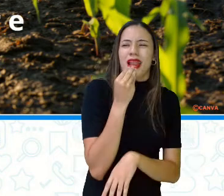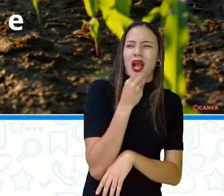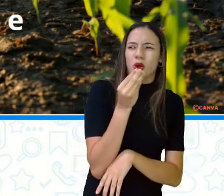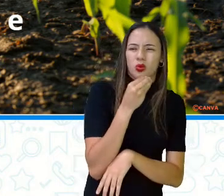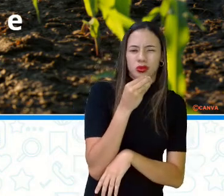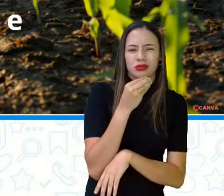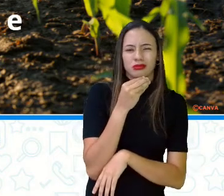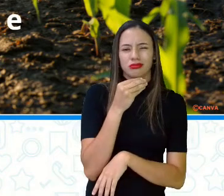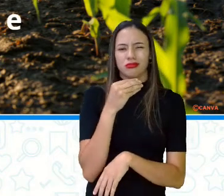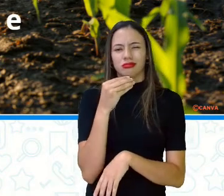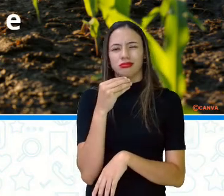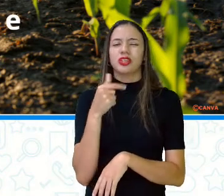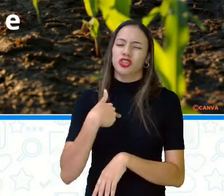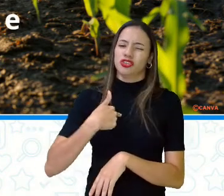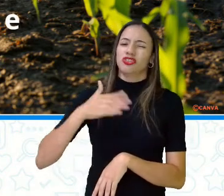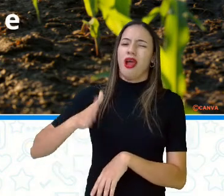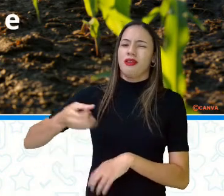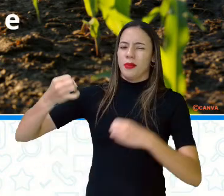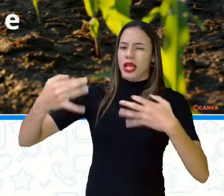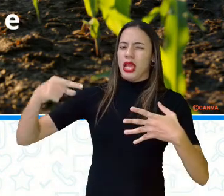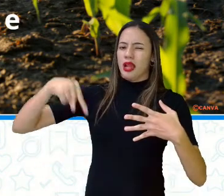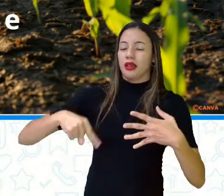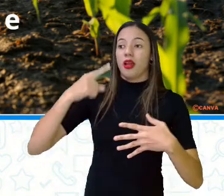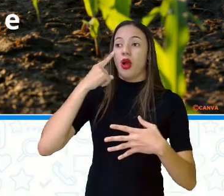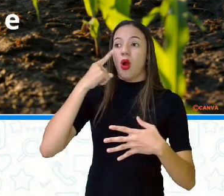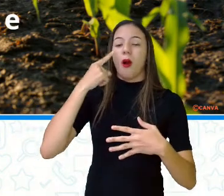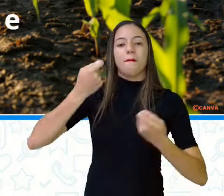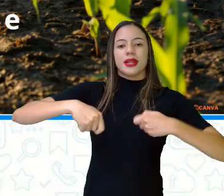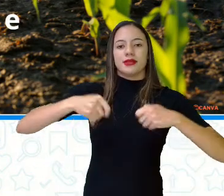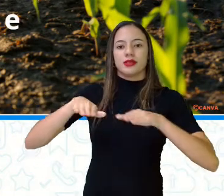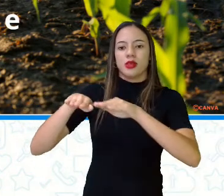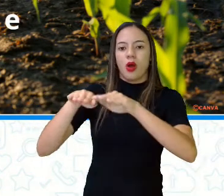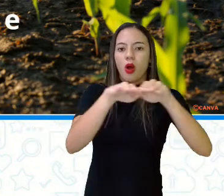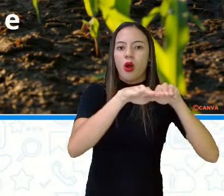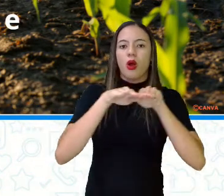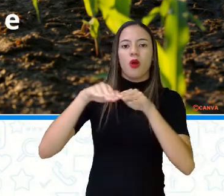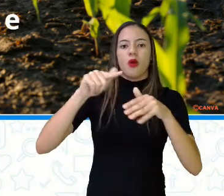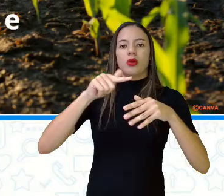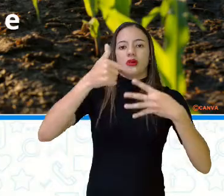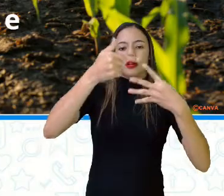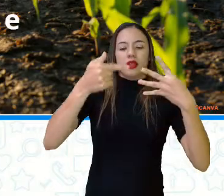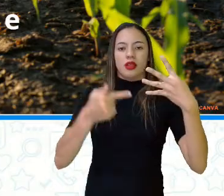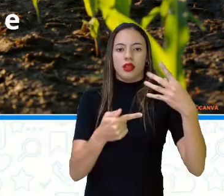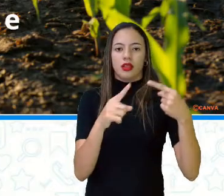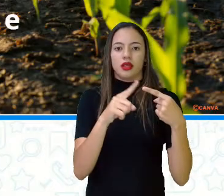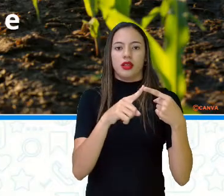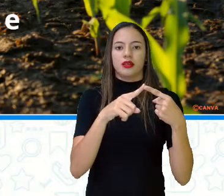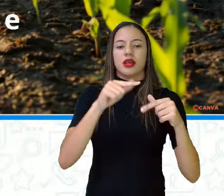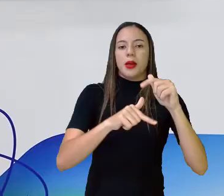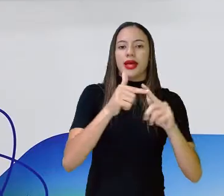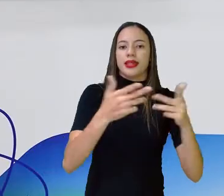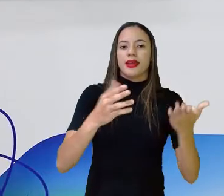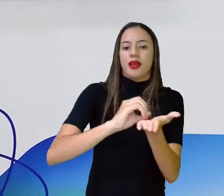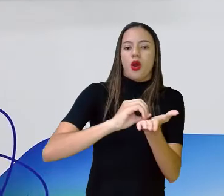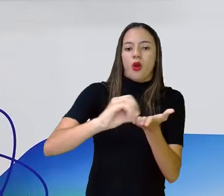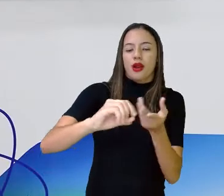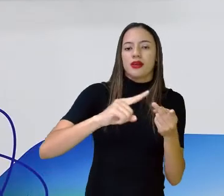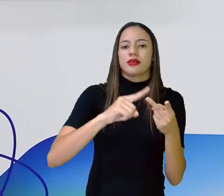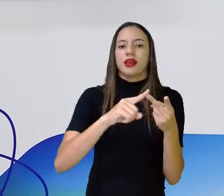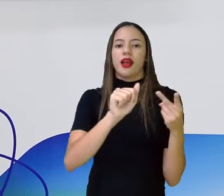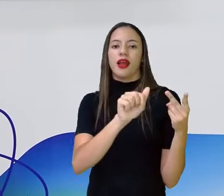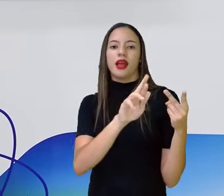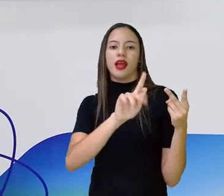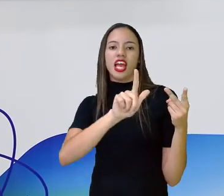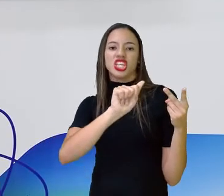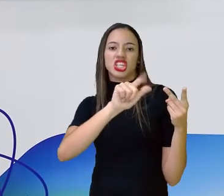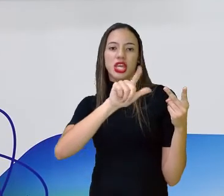né? Equilíbrio entre os elementos: argila, areia, matéria orgânica, ar e água. Então a gente precisa ter um